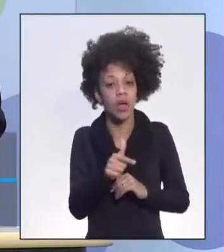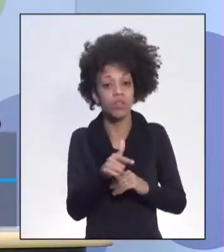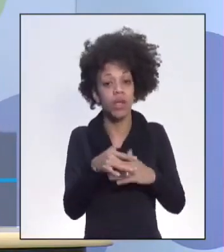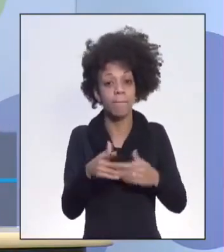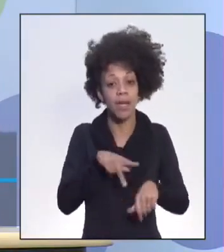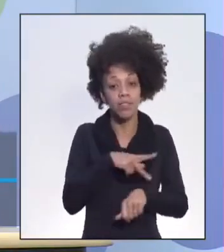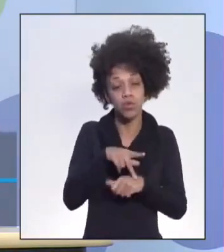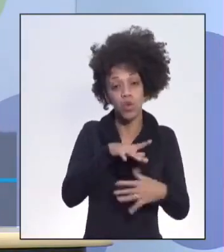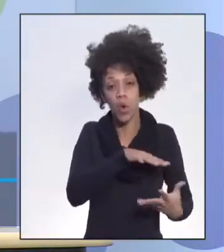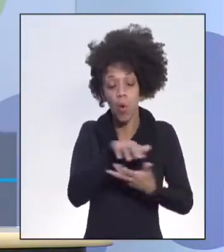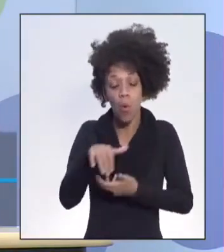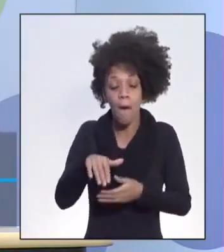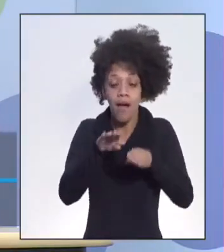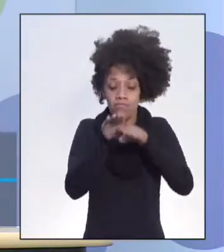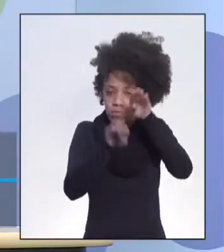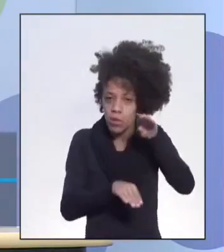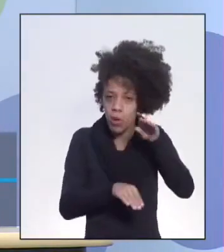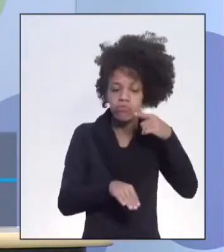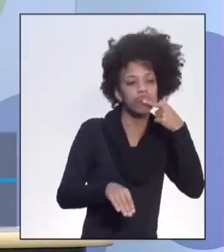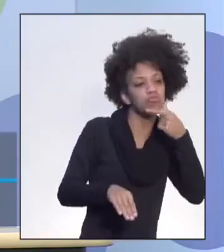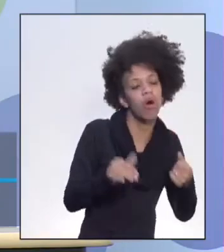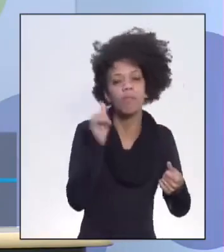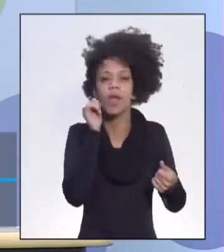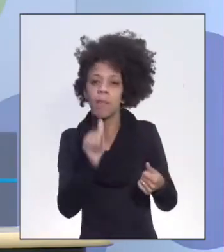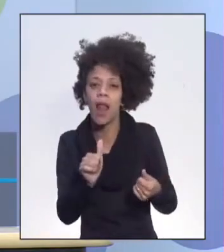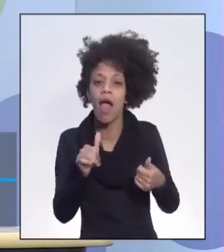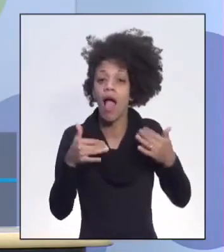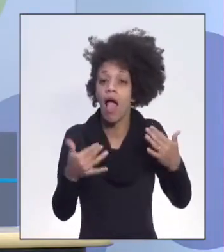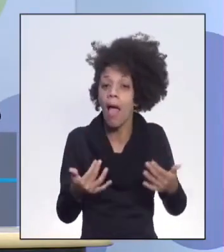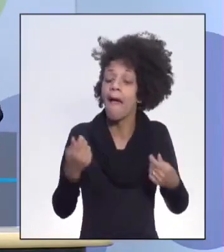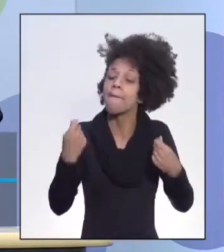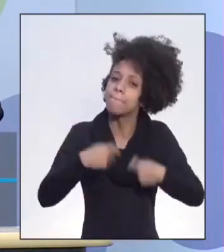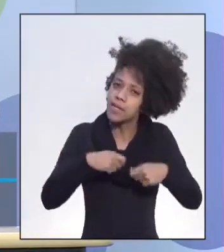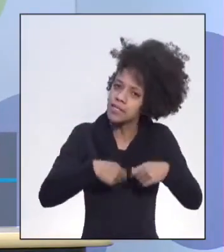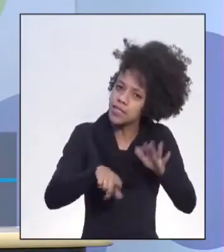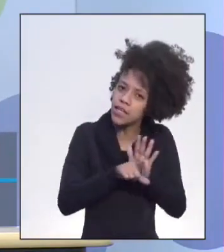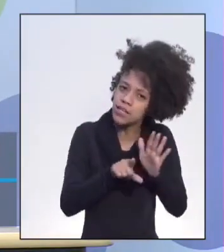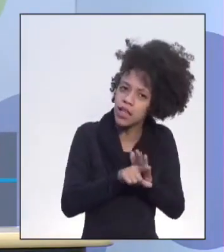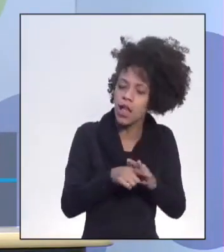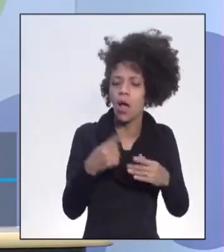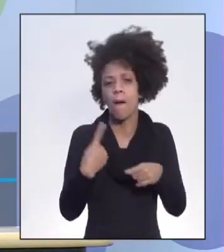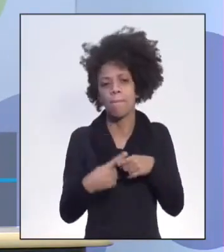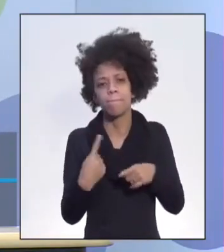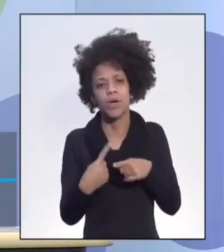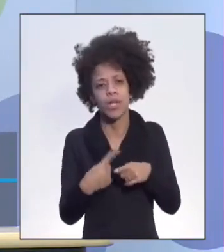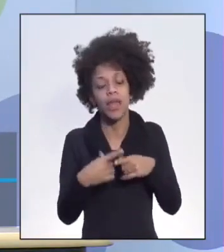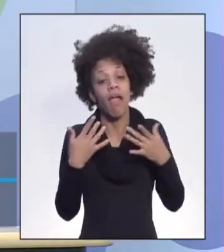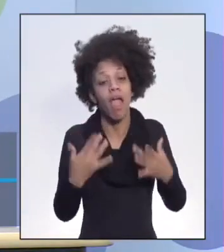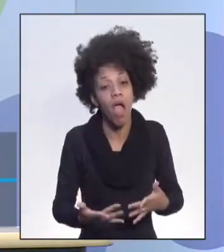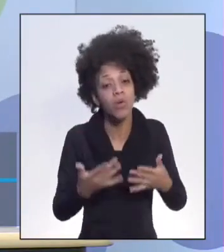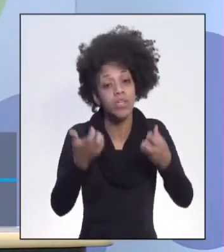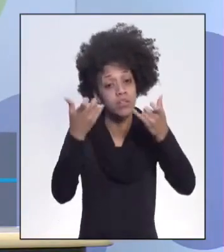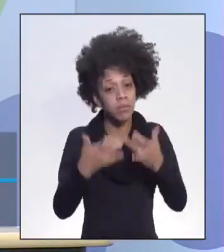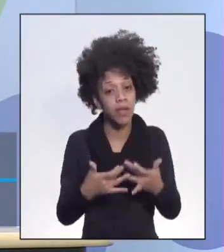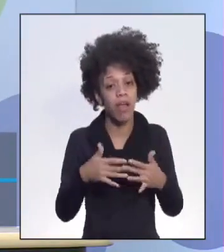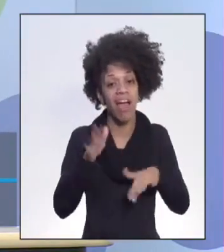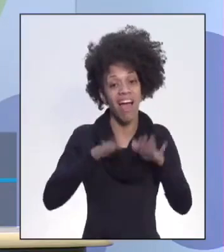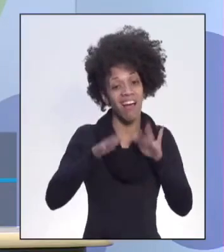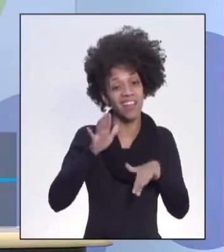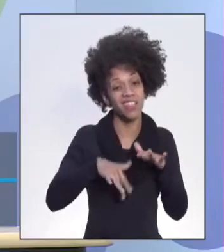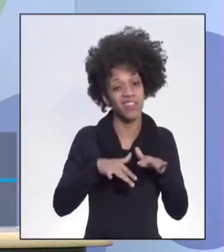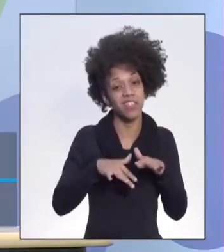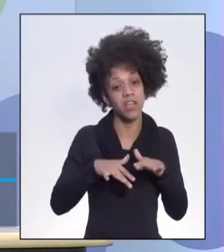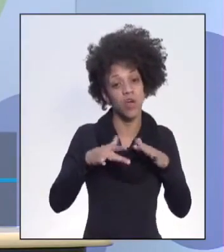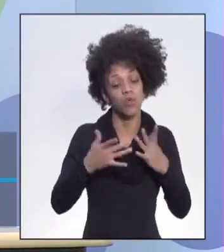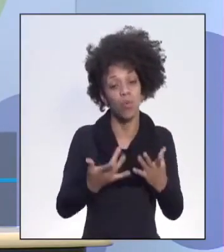existe muita essa desigualdade entre homens e mulheres, essa lei tem que existir, que é justamente aquilo que a gente falou, né? Às vezes a gente precisa ali para dar